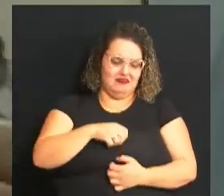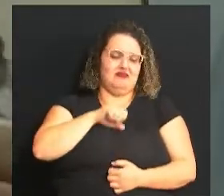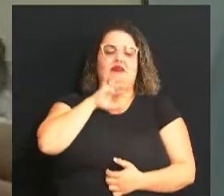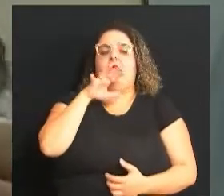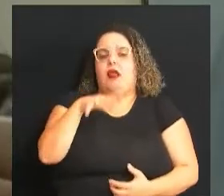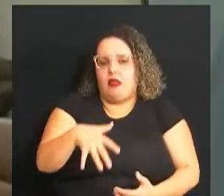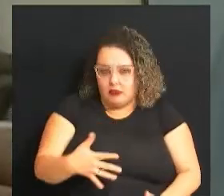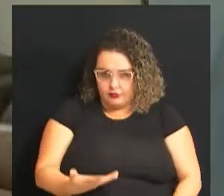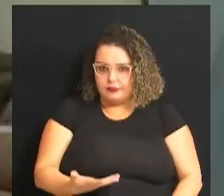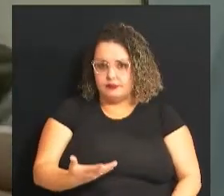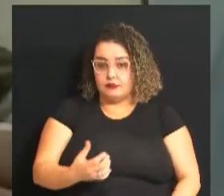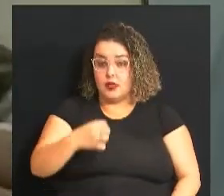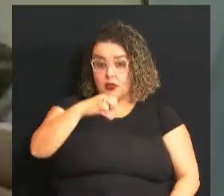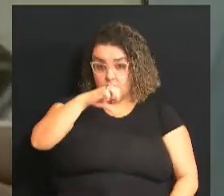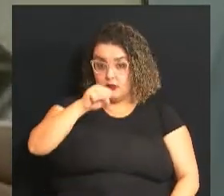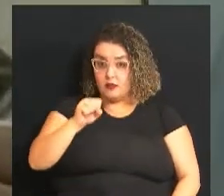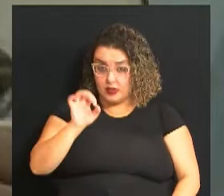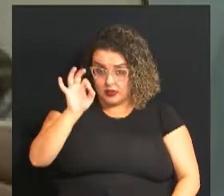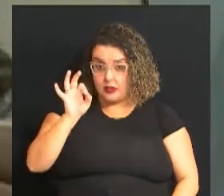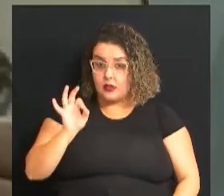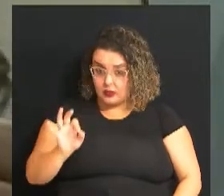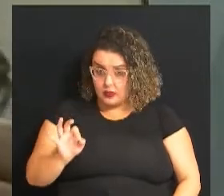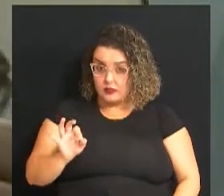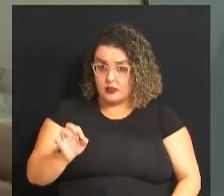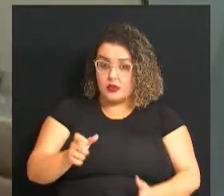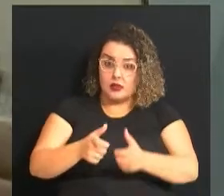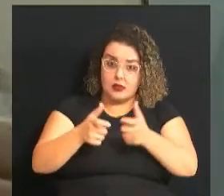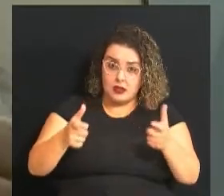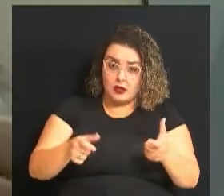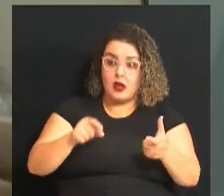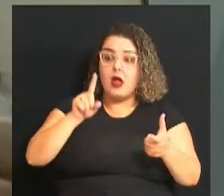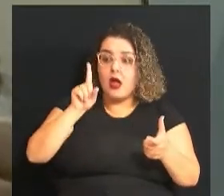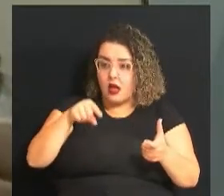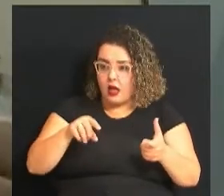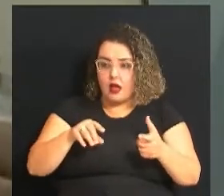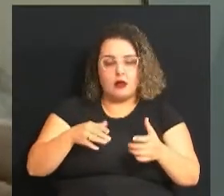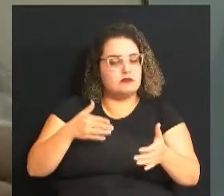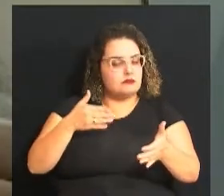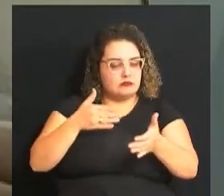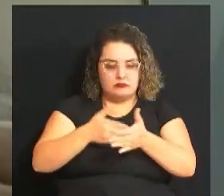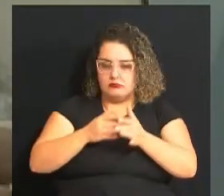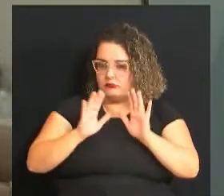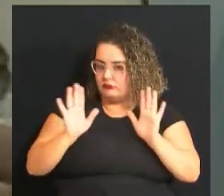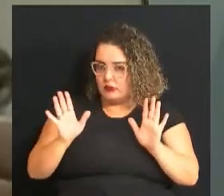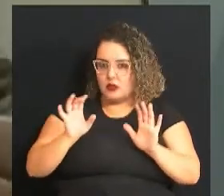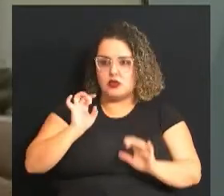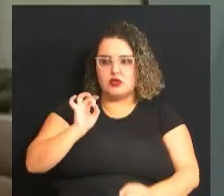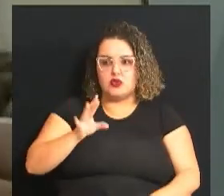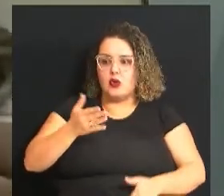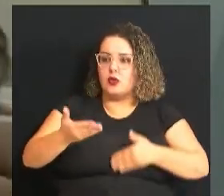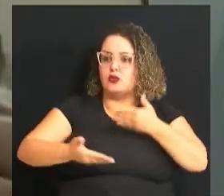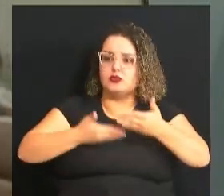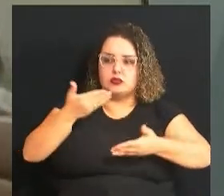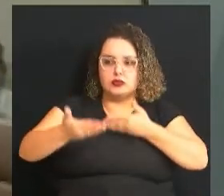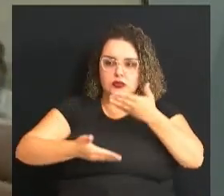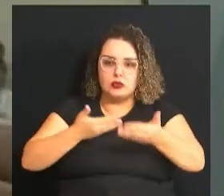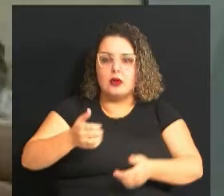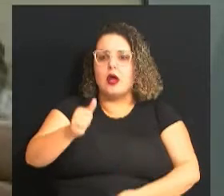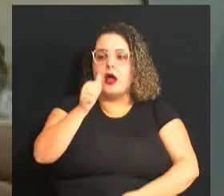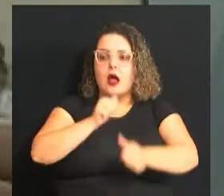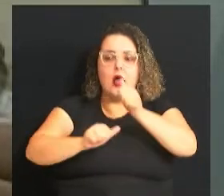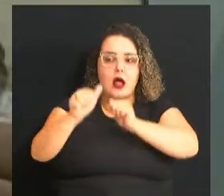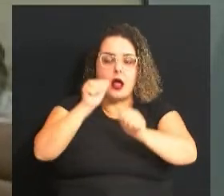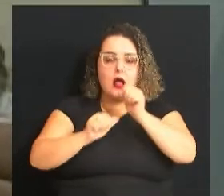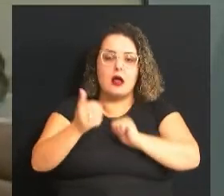em 98% dos casos, ela é autolimitada apenas com hidratação e